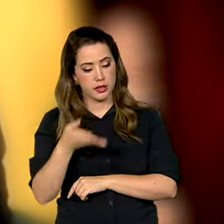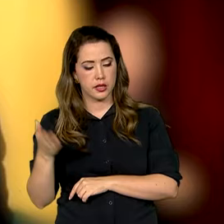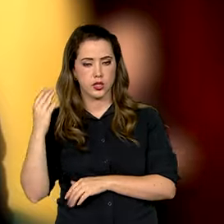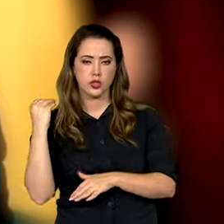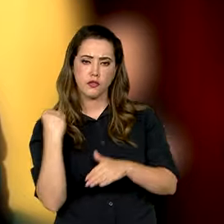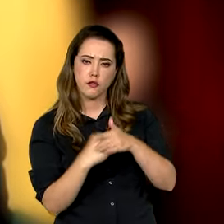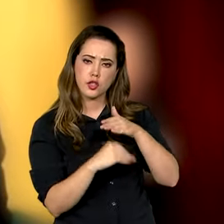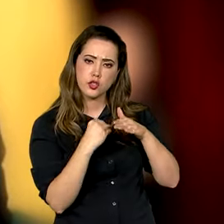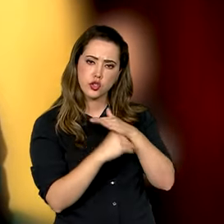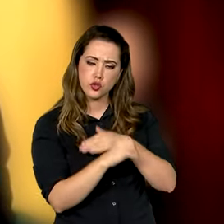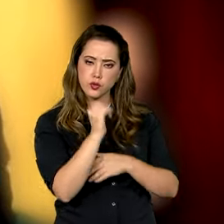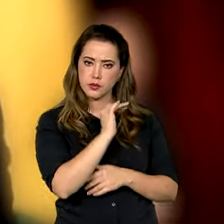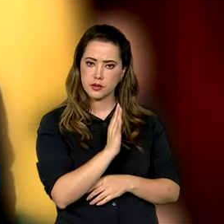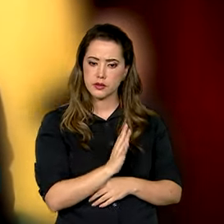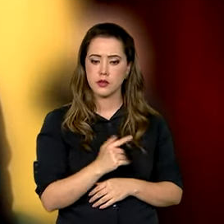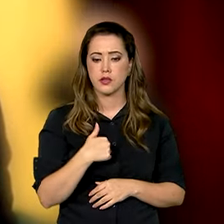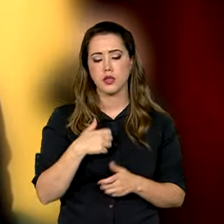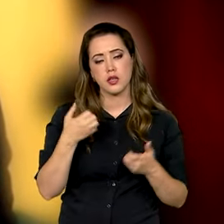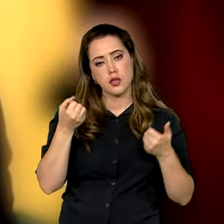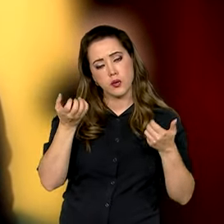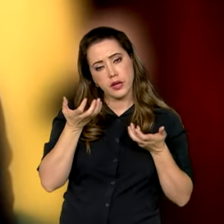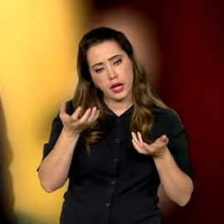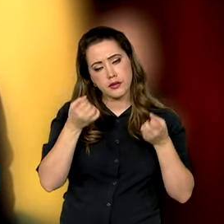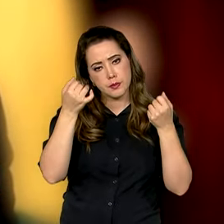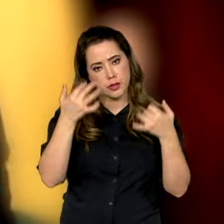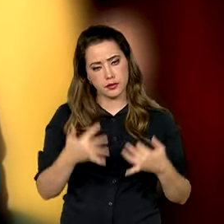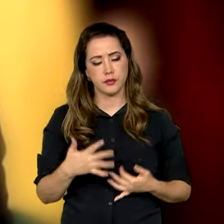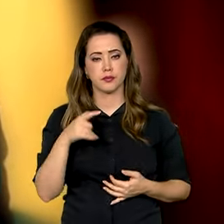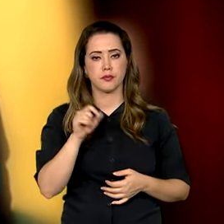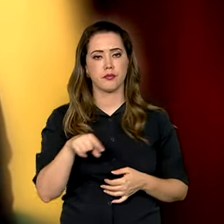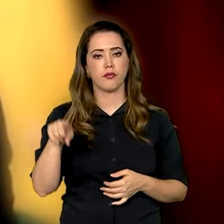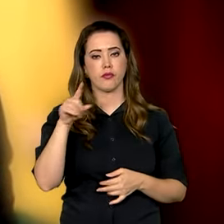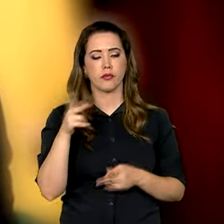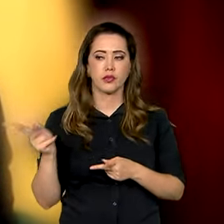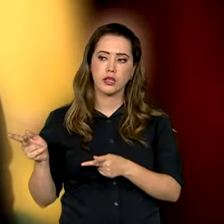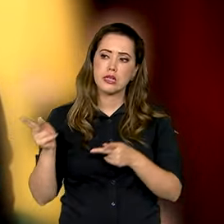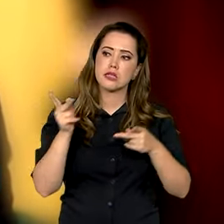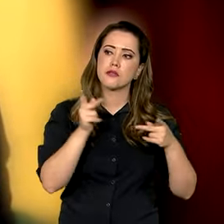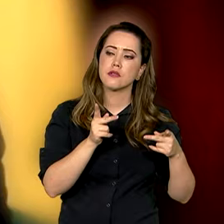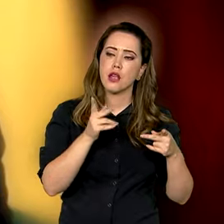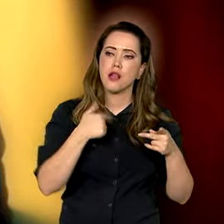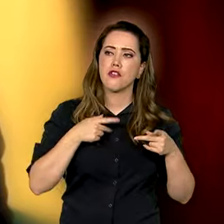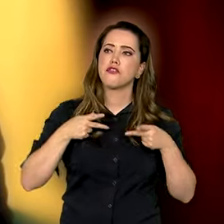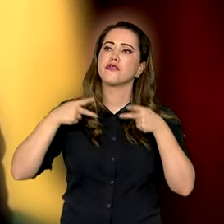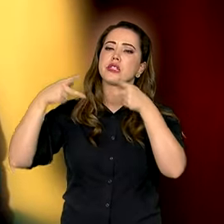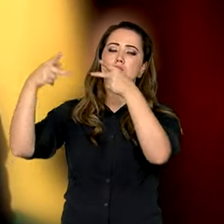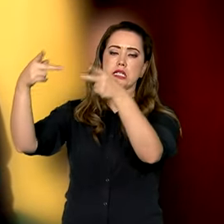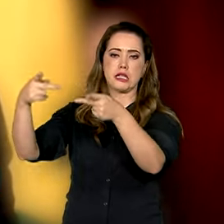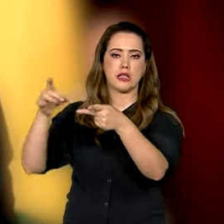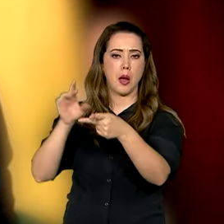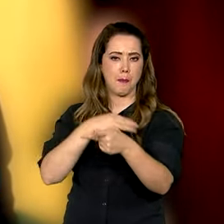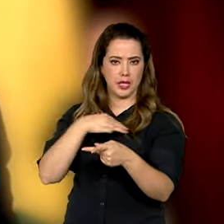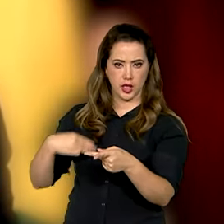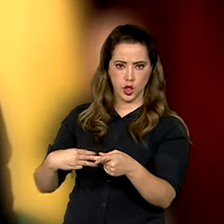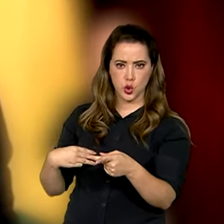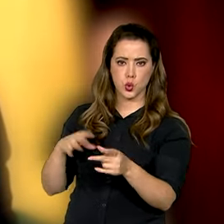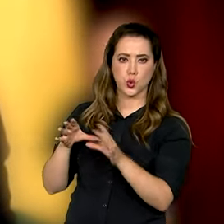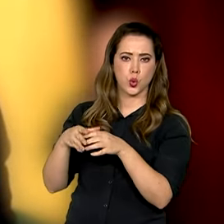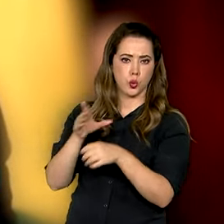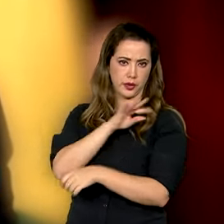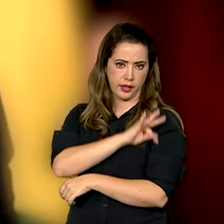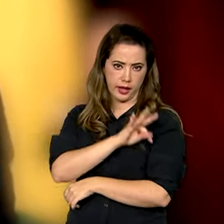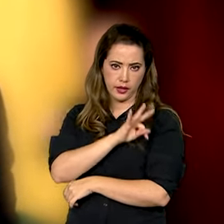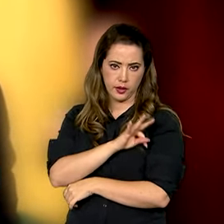de investir no Brasil. E eu quero destacar que essa visita não foi apenas de ministros e técnicos do